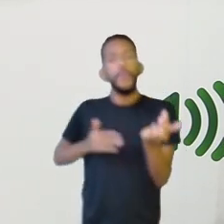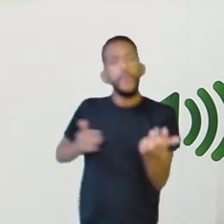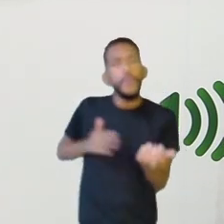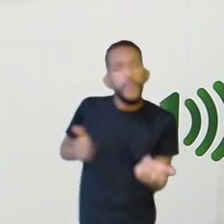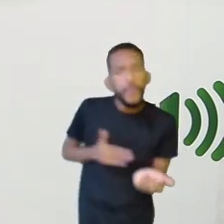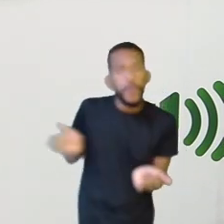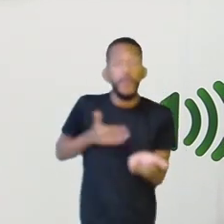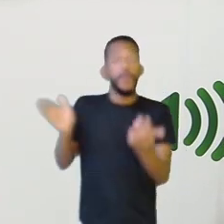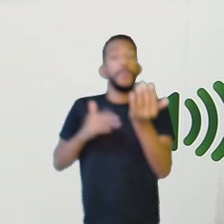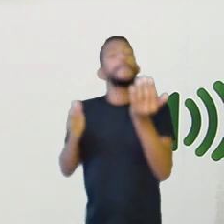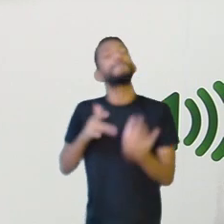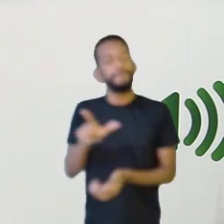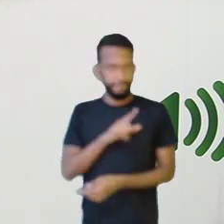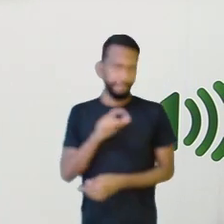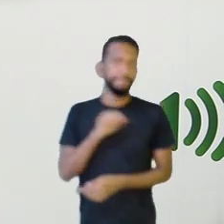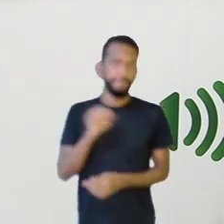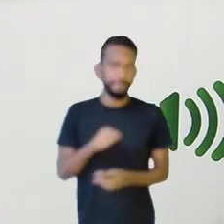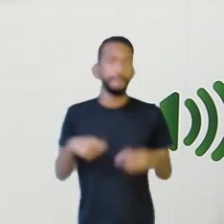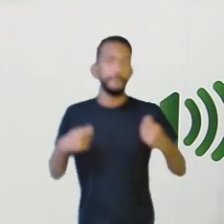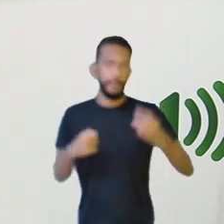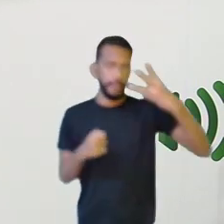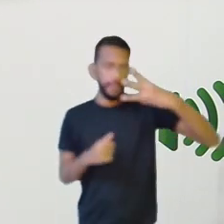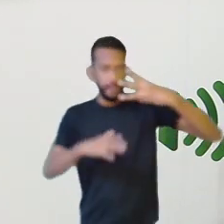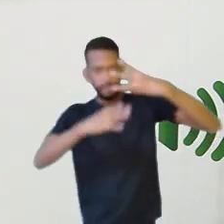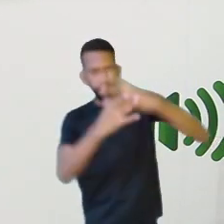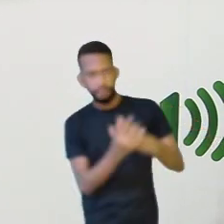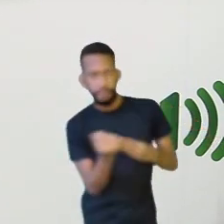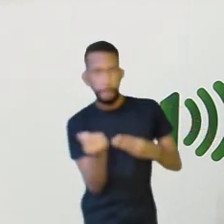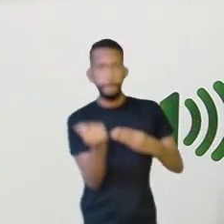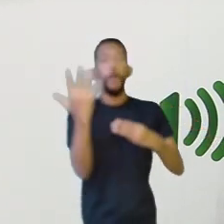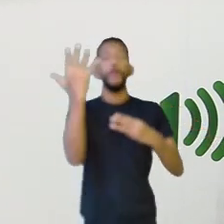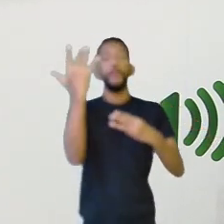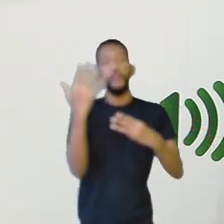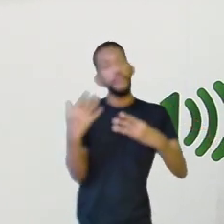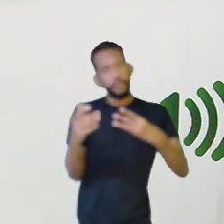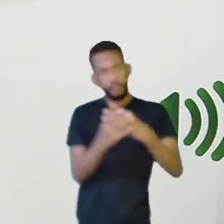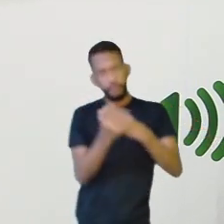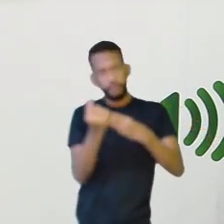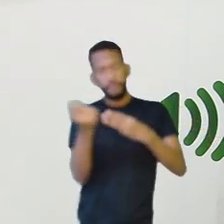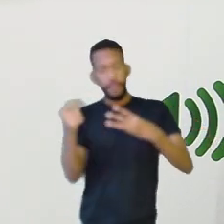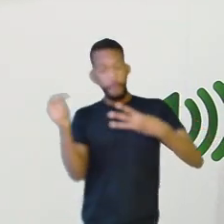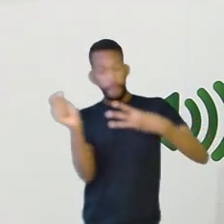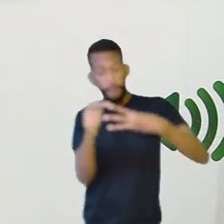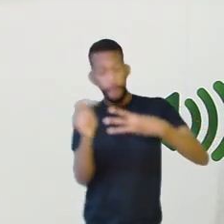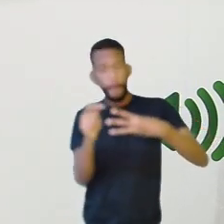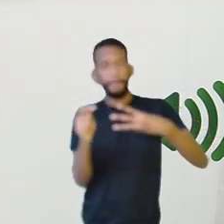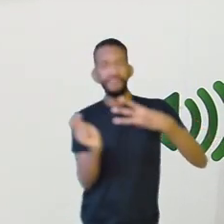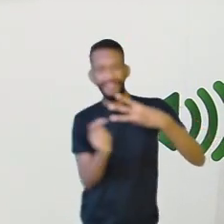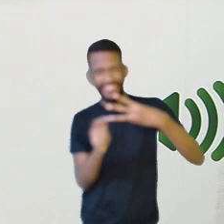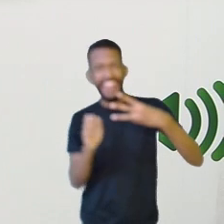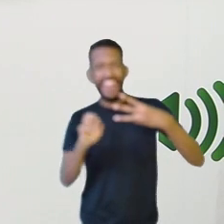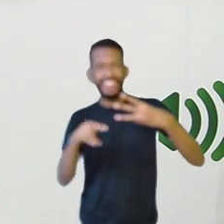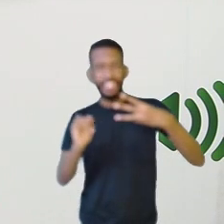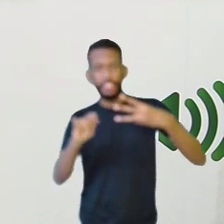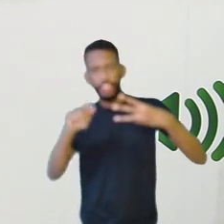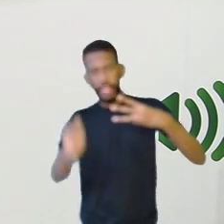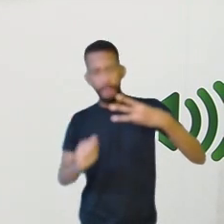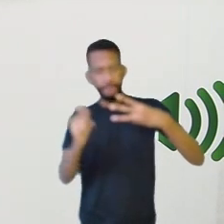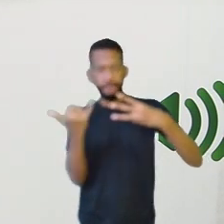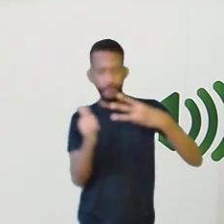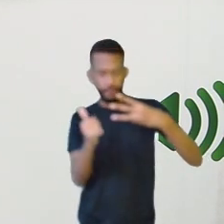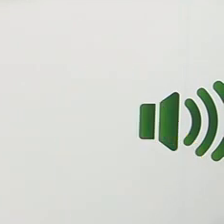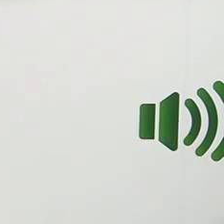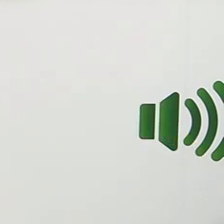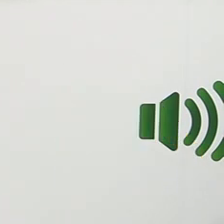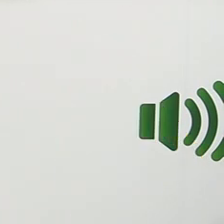combustão aconteça, nós temos esse triângulo aí, os 3 pontos. Precisamos da fonte de energia, nós precisamos do combustível e do